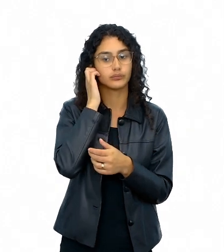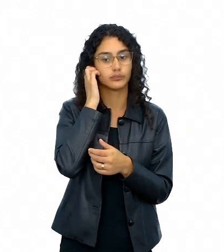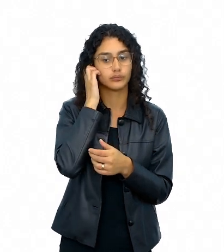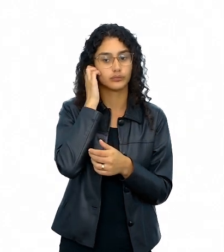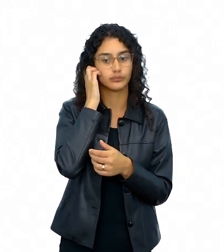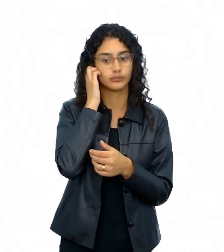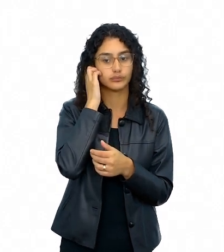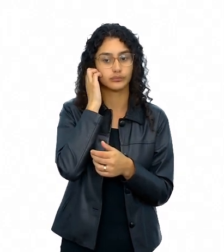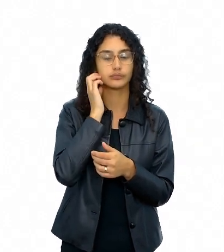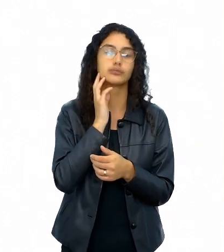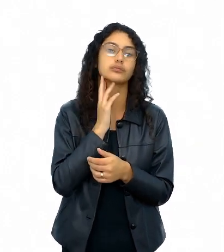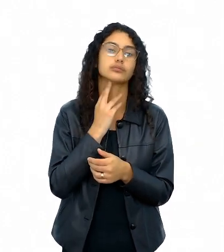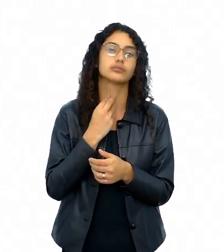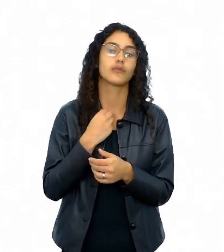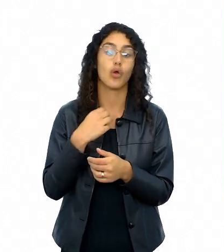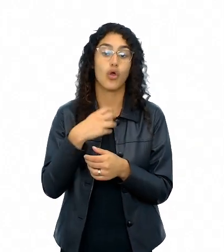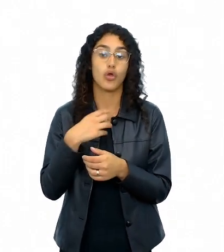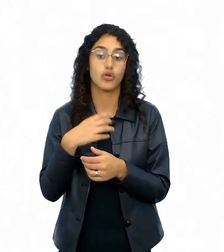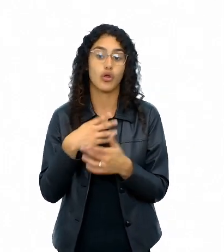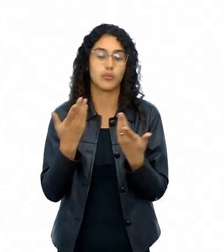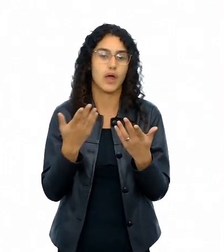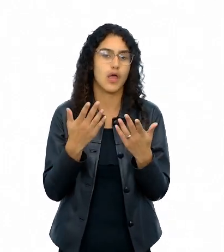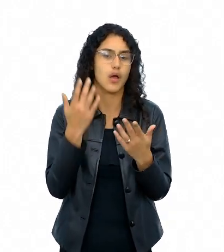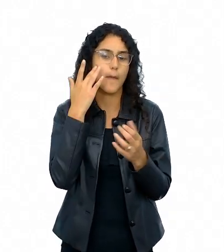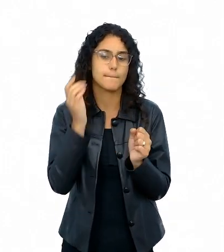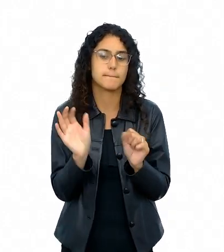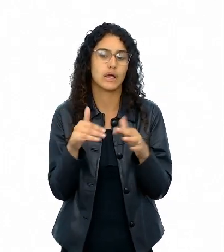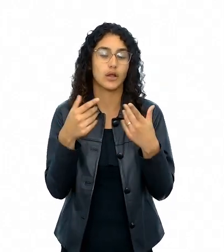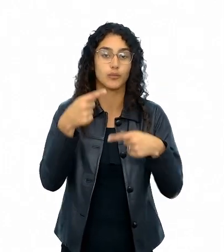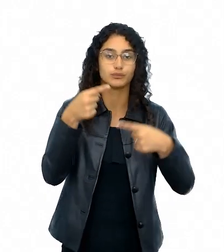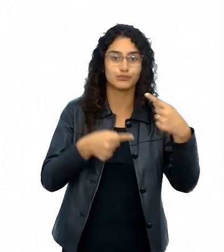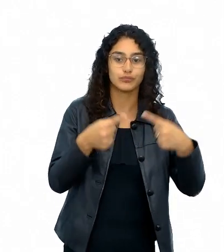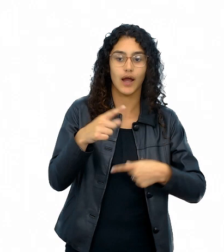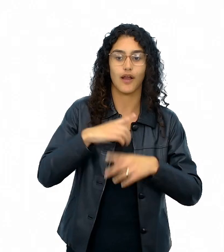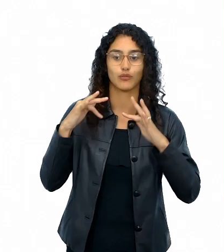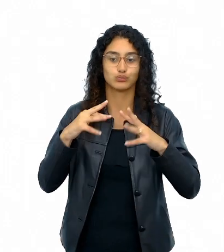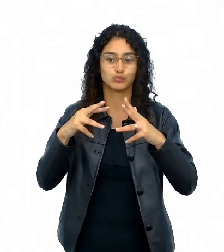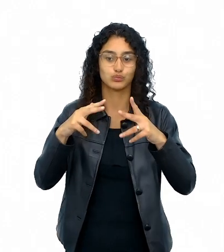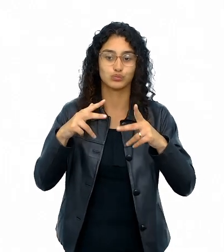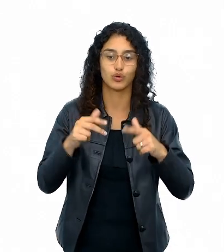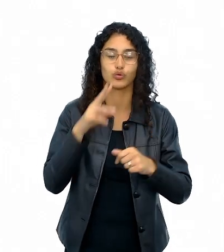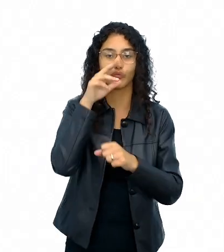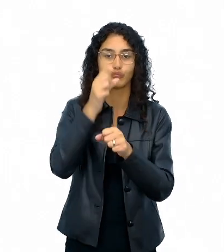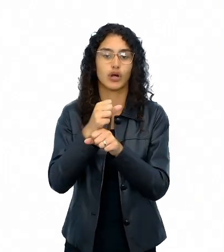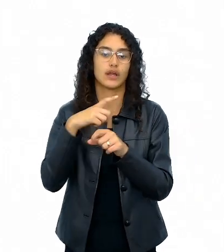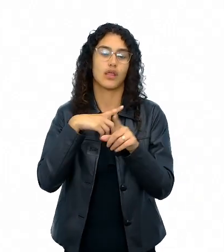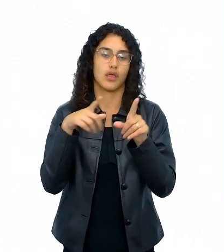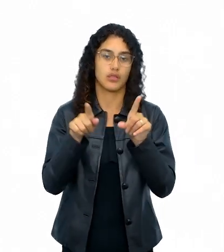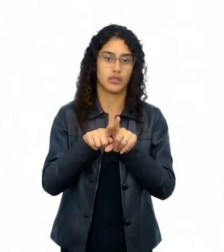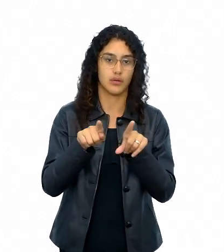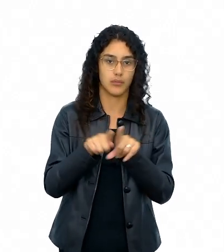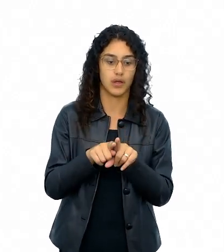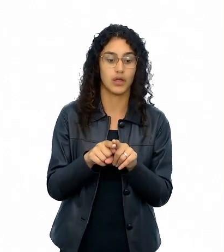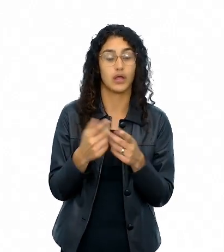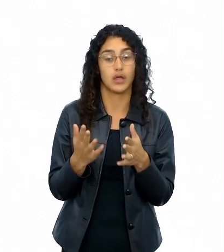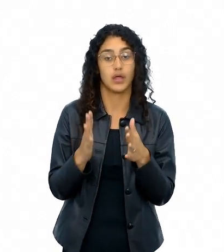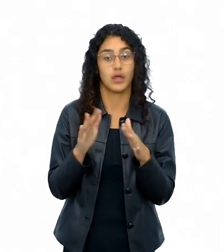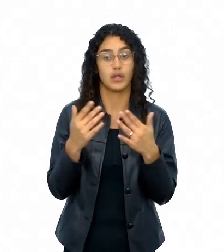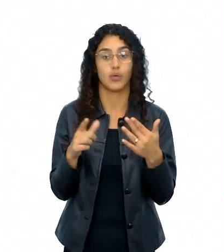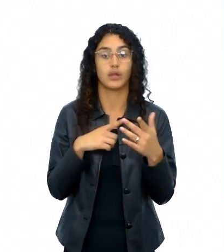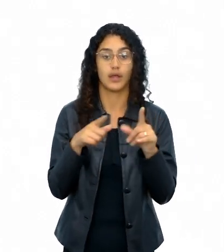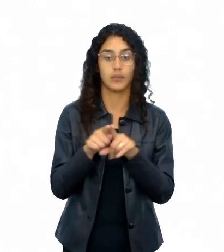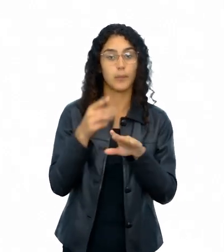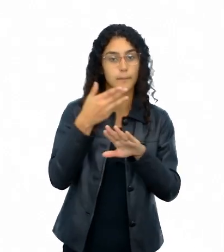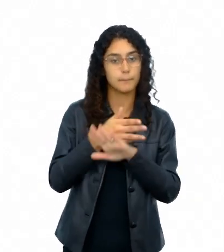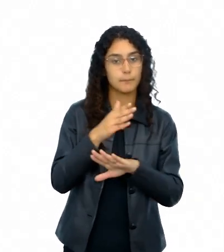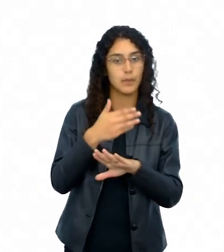maneira mais leve, a gente vai, então, discutindo sobre todas as forças que estão envolvidas, e aí, portanto, tem uma